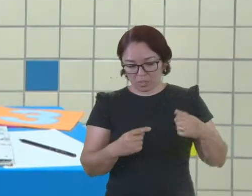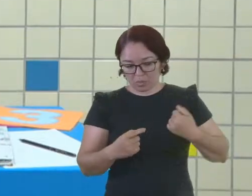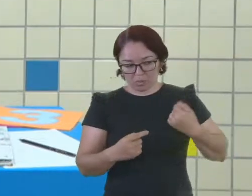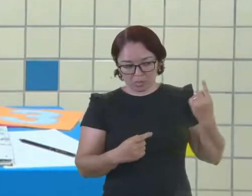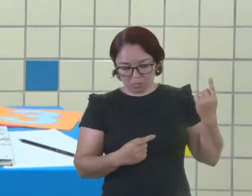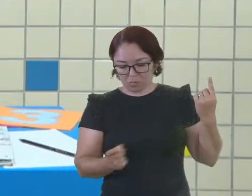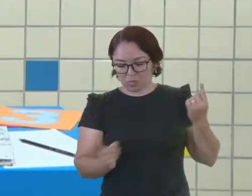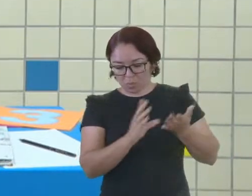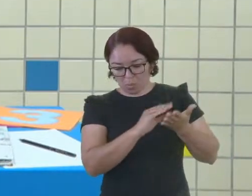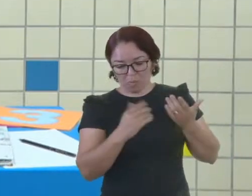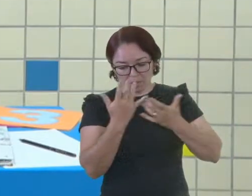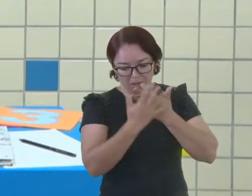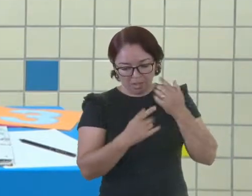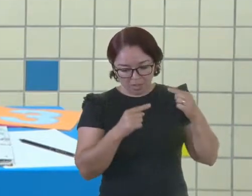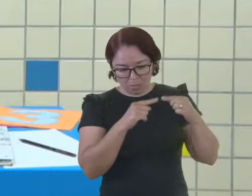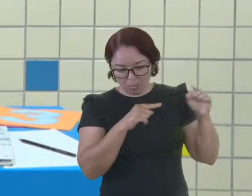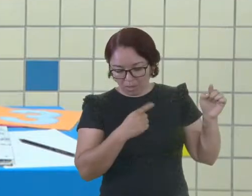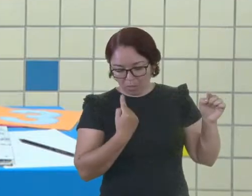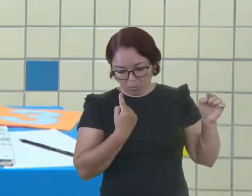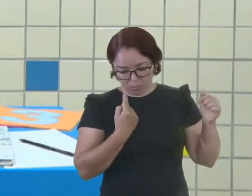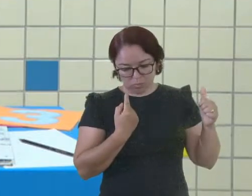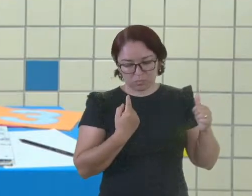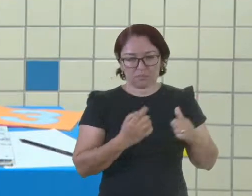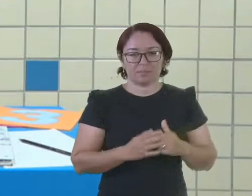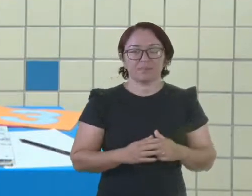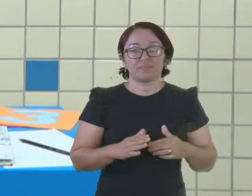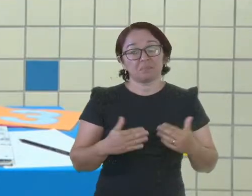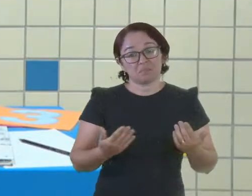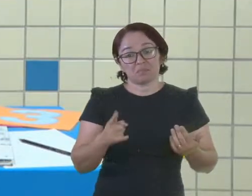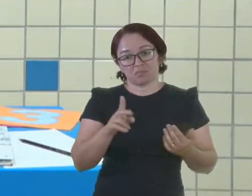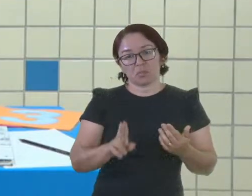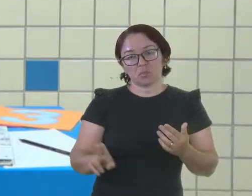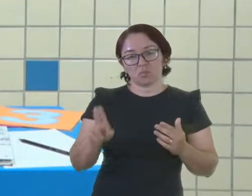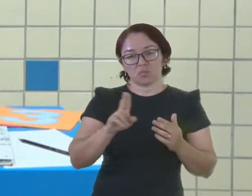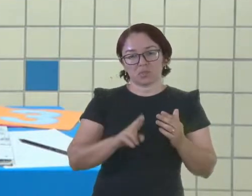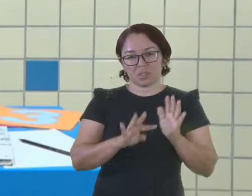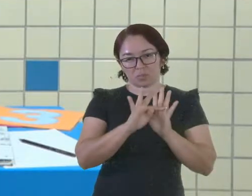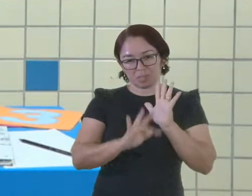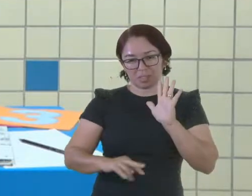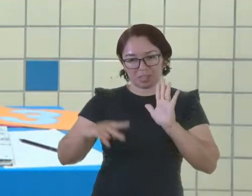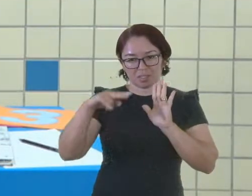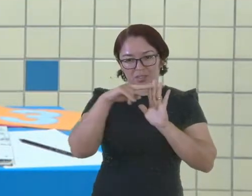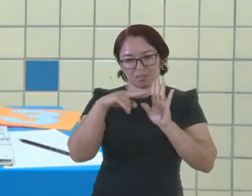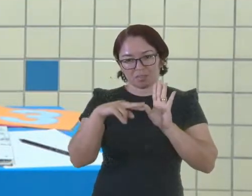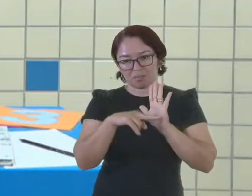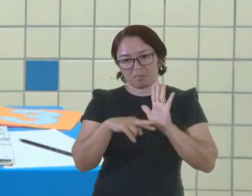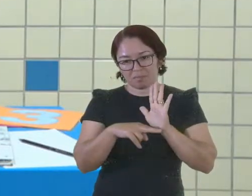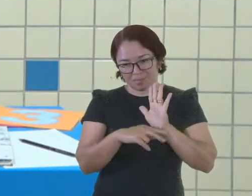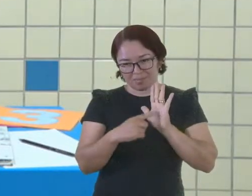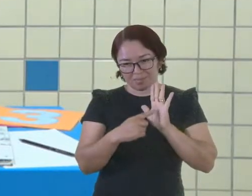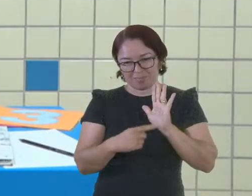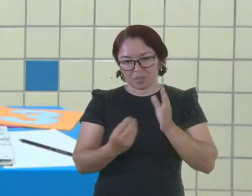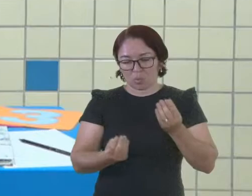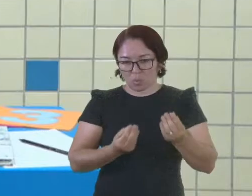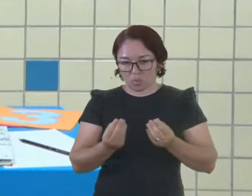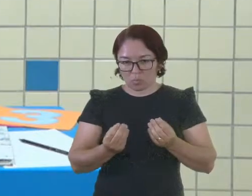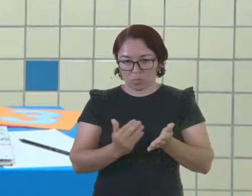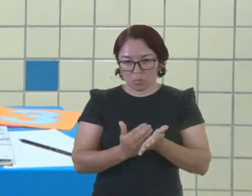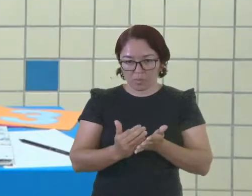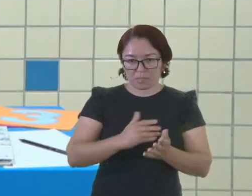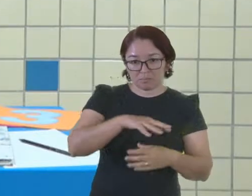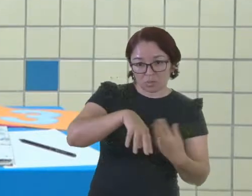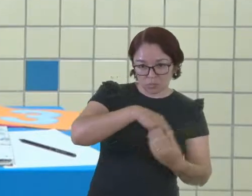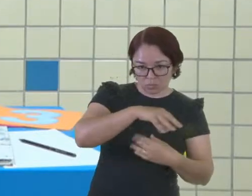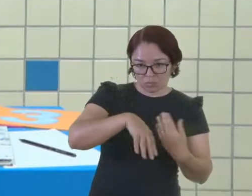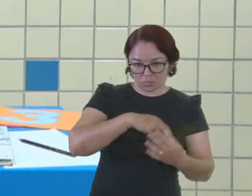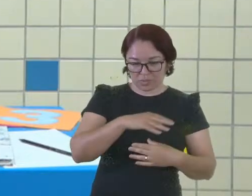Se a gente for trabalhar o texto fatiado, a gente vai trabalhar da seguinte forma. Primeiro vai embaralhar esse texto